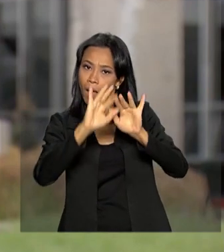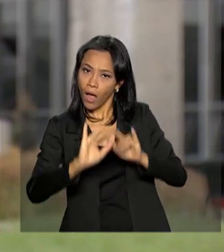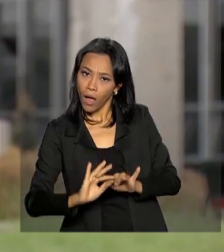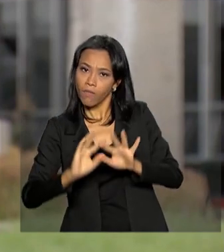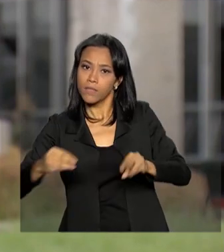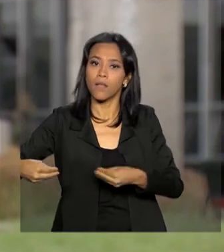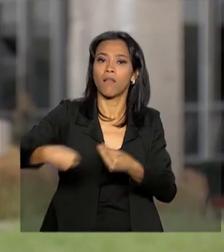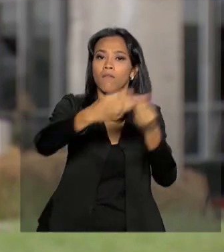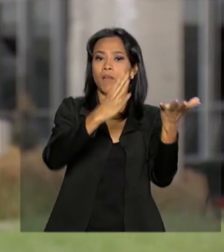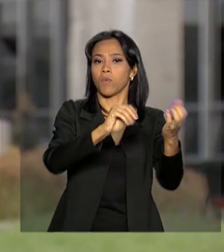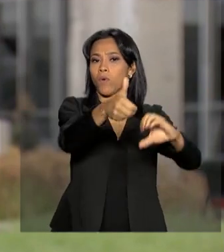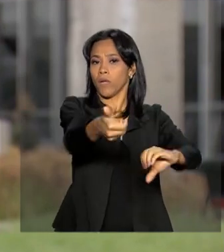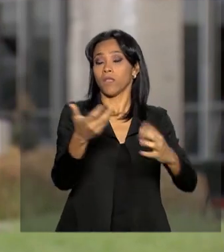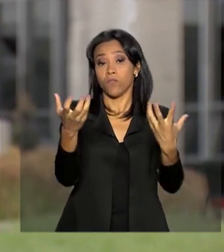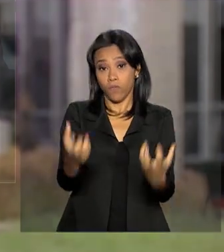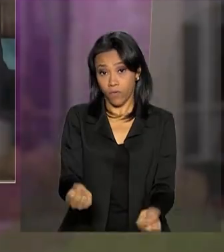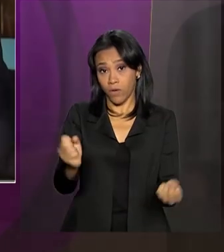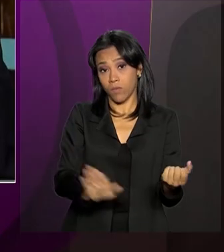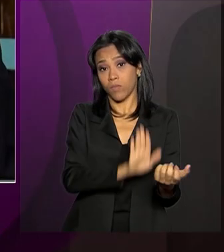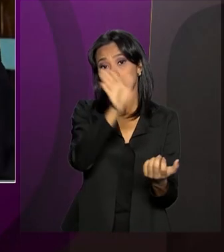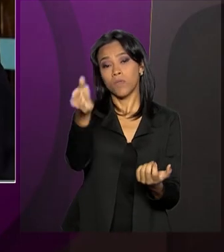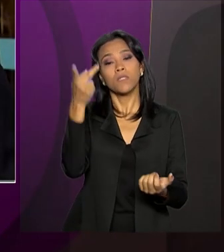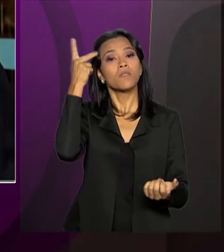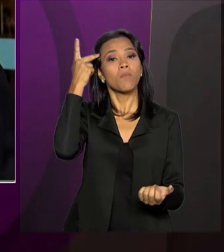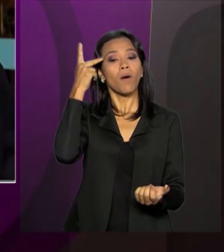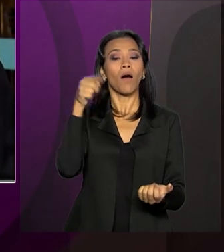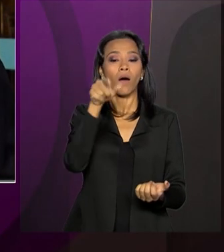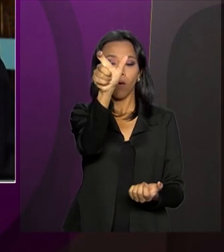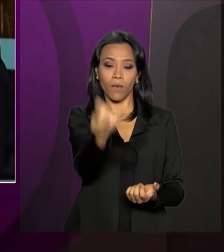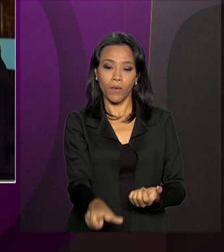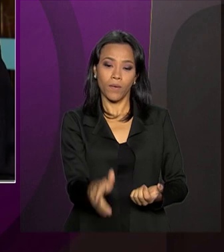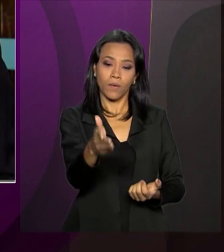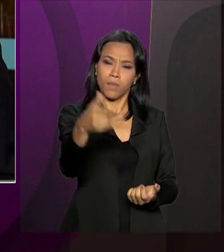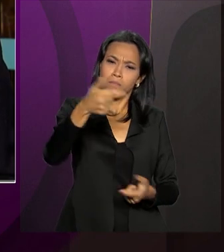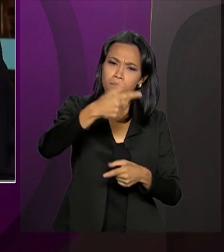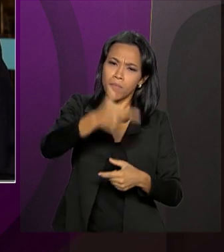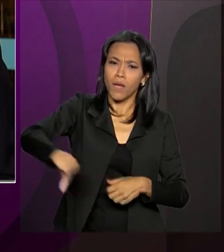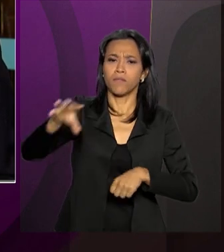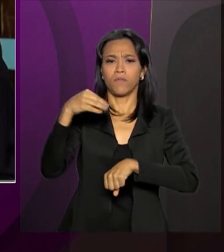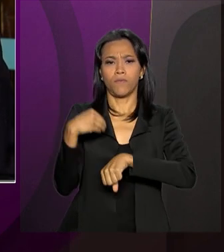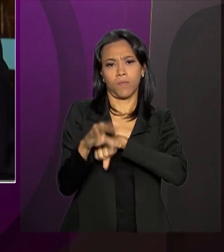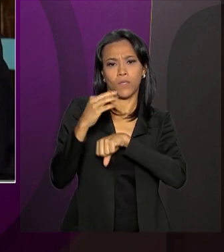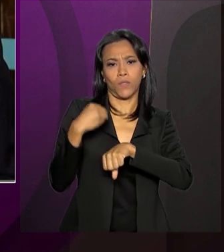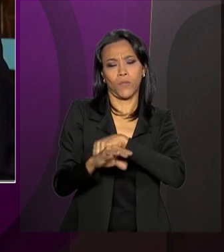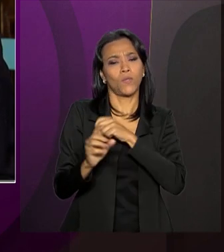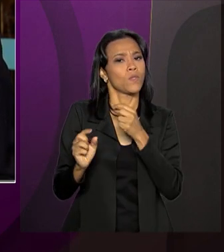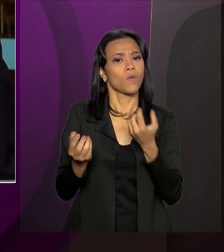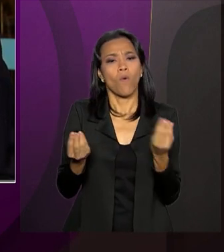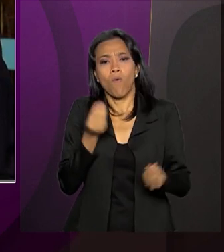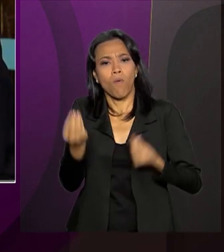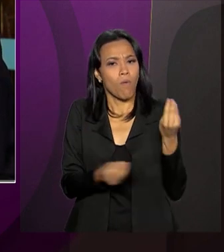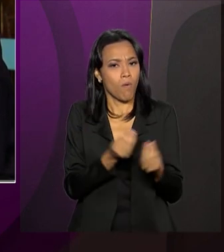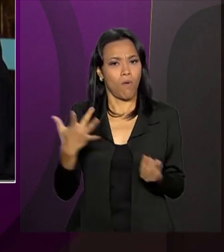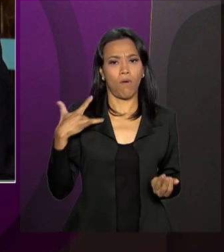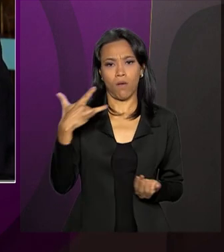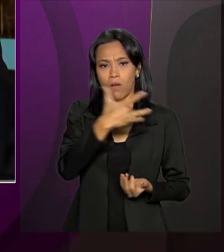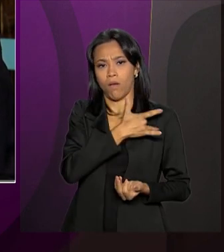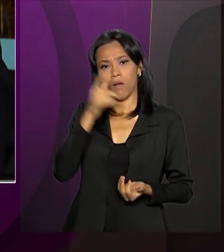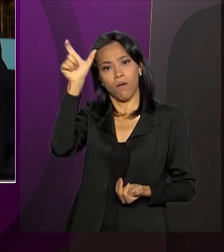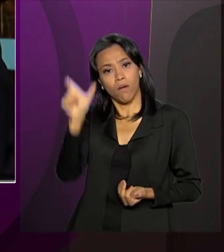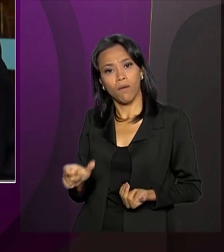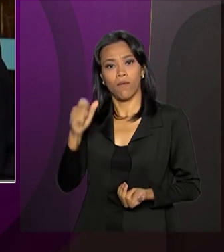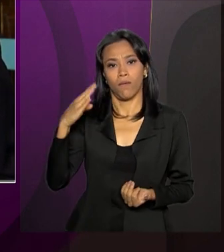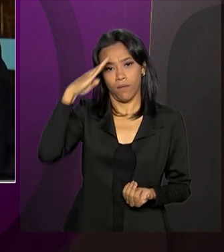Agora, nós vamos direto a São Paulo, onde está o repórter Ricardo Ferraz, com mais informações sobre a saúde do presidente Jair